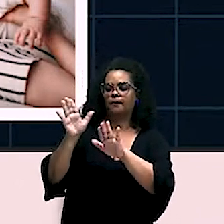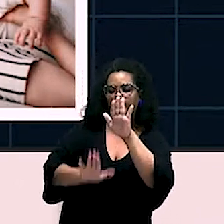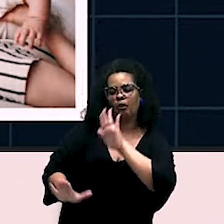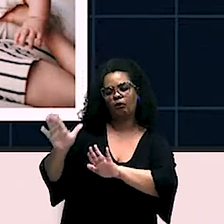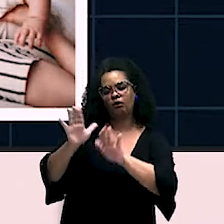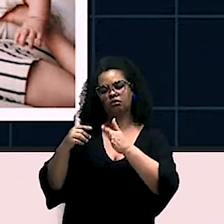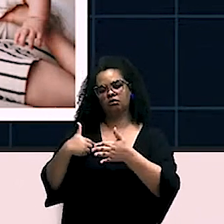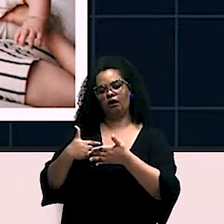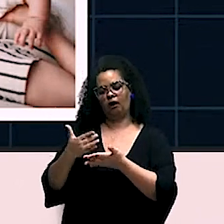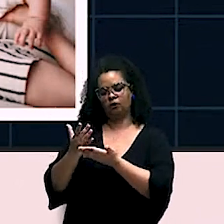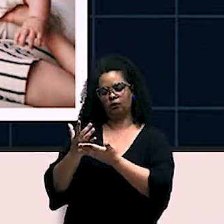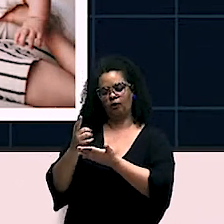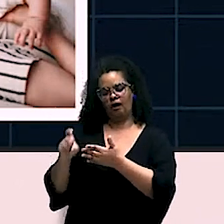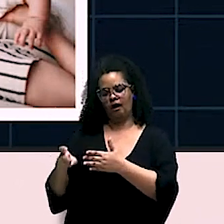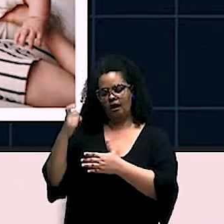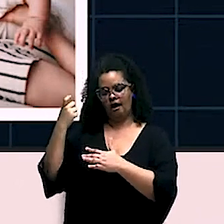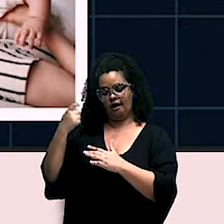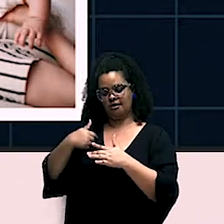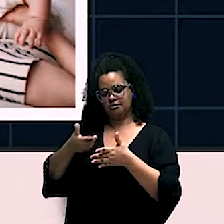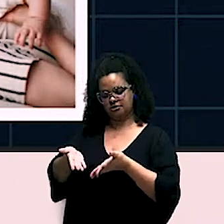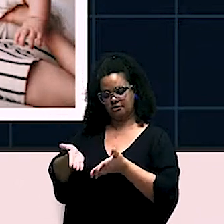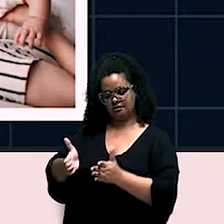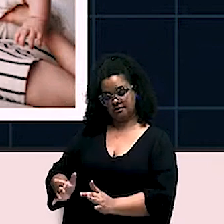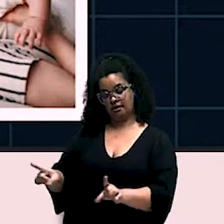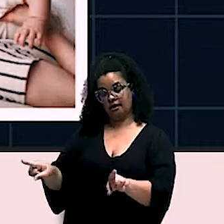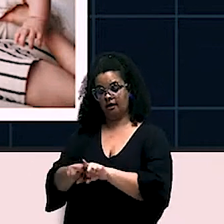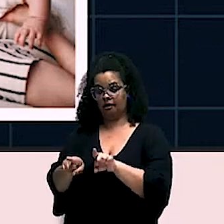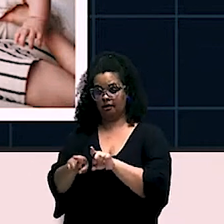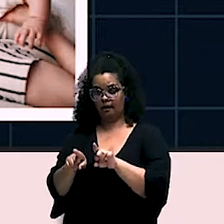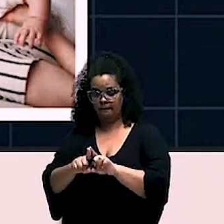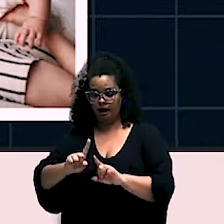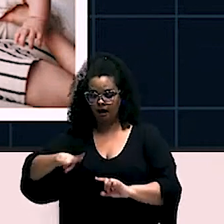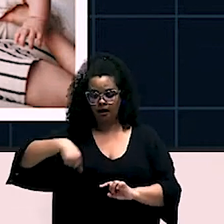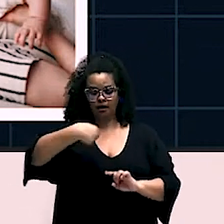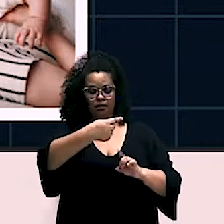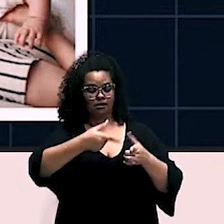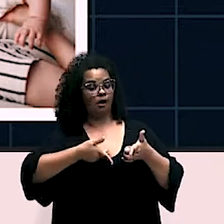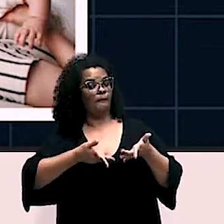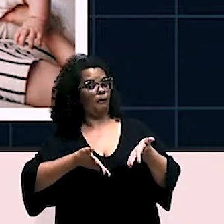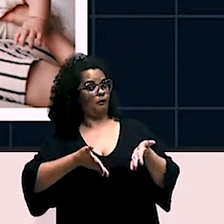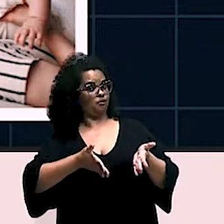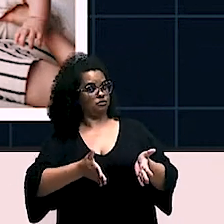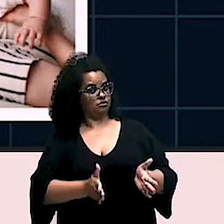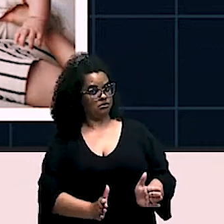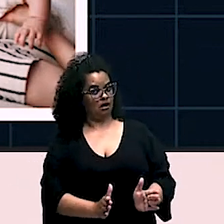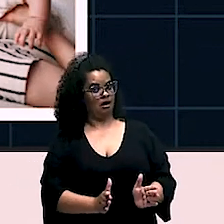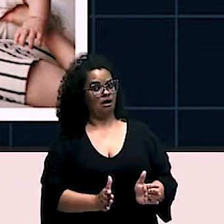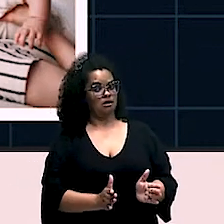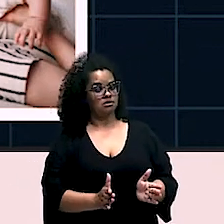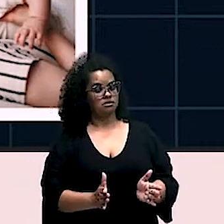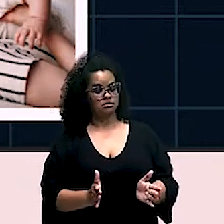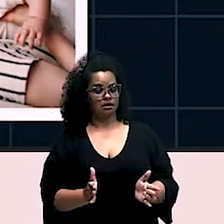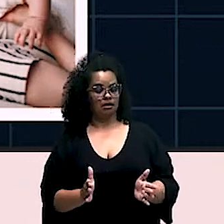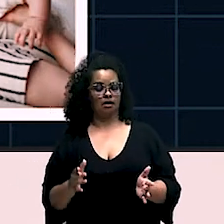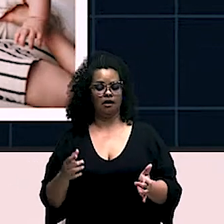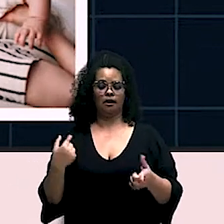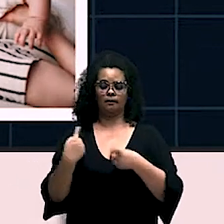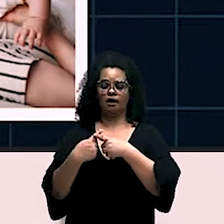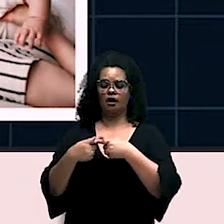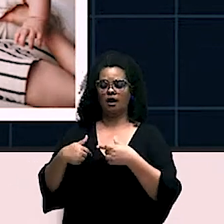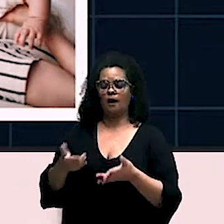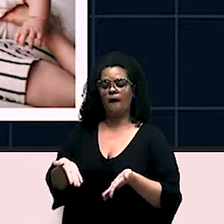seria puerpério? Aqueles atendimentos de pós-parto, né? Lembrando que o parto em si, ele geralmente não é